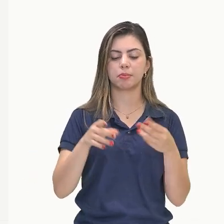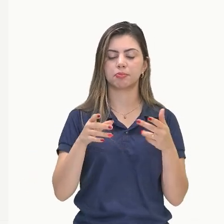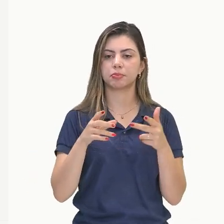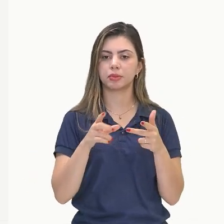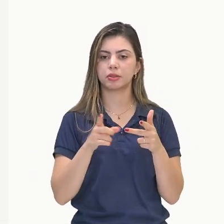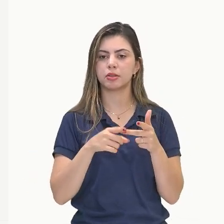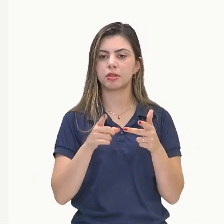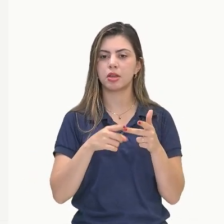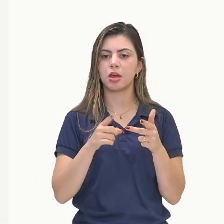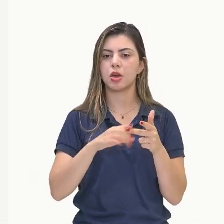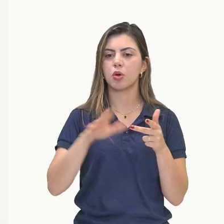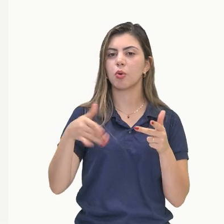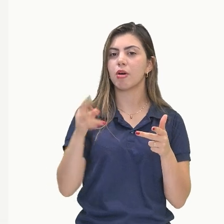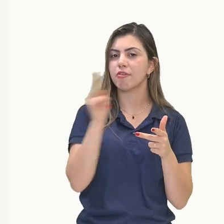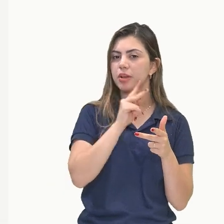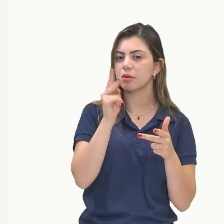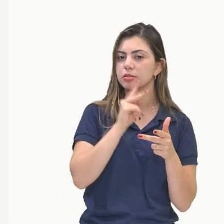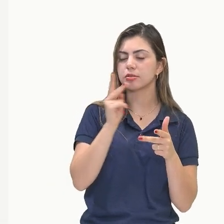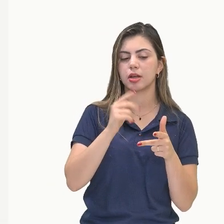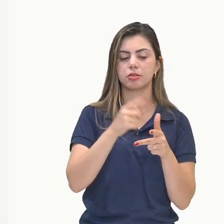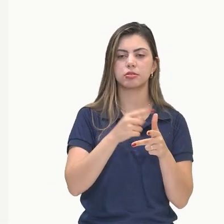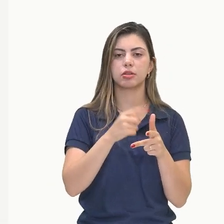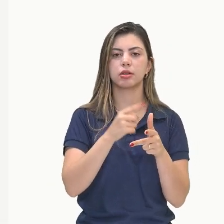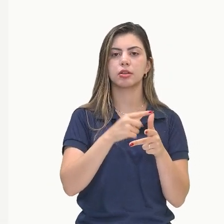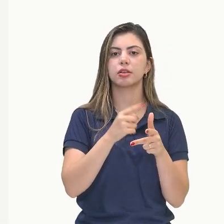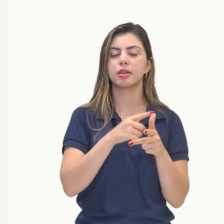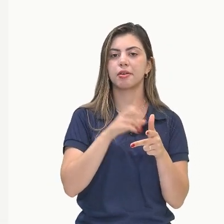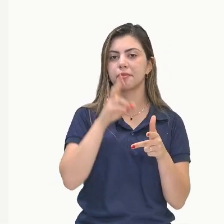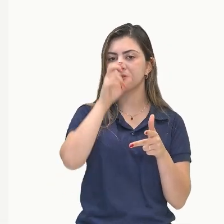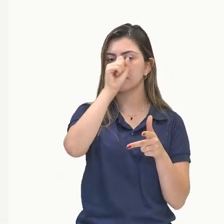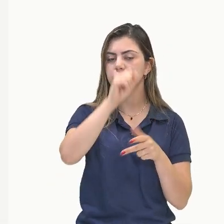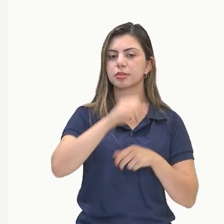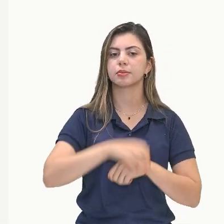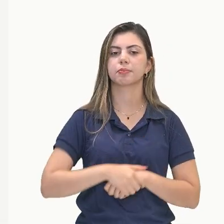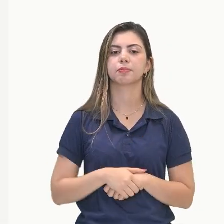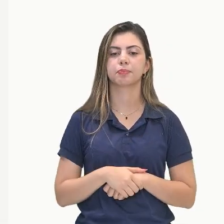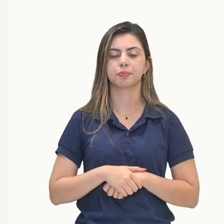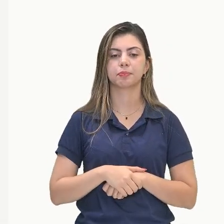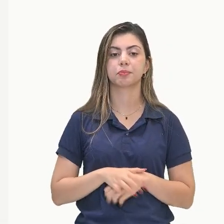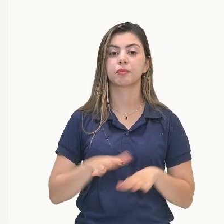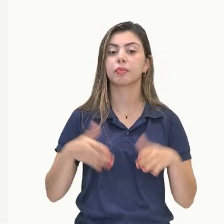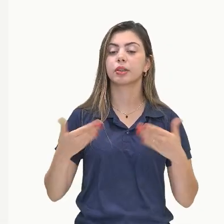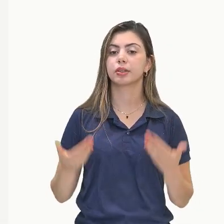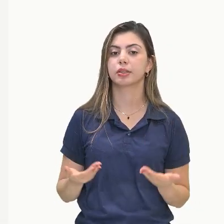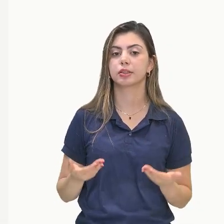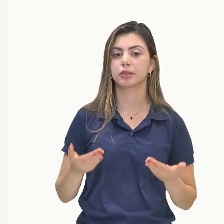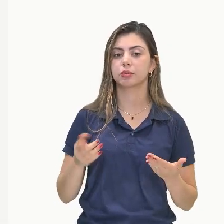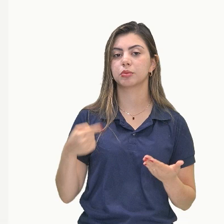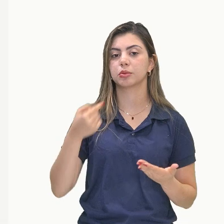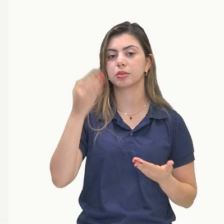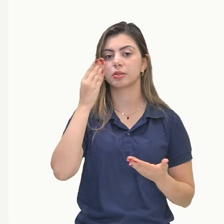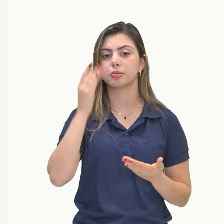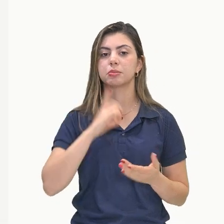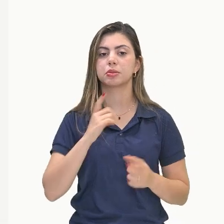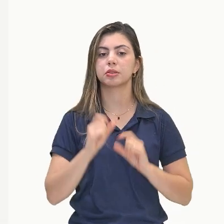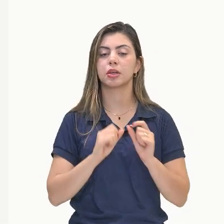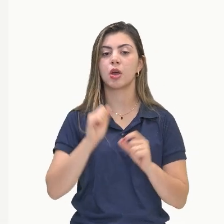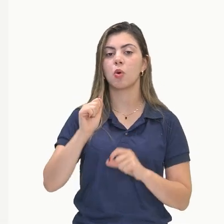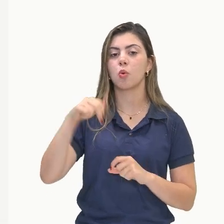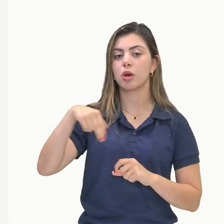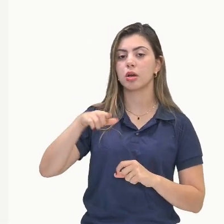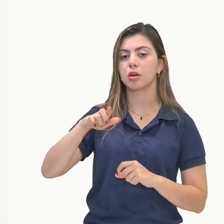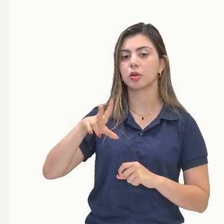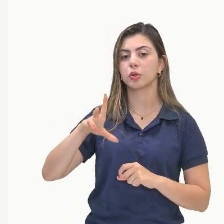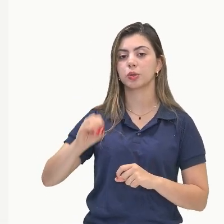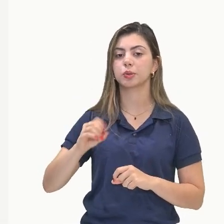qual é a direção e o sentido da força magnética. Agora, pessoal, o ângulo θ tem influência sobre o cálculo